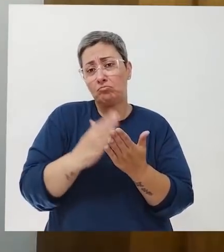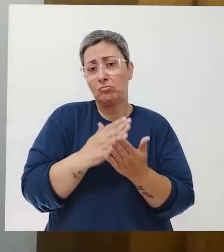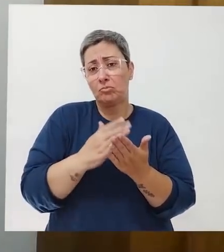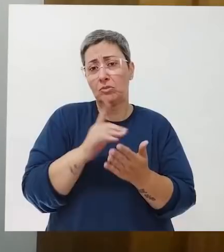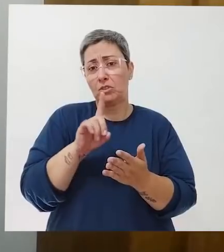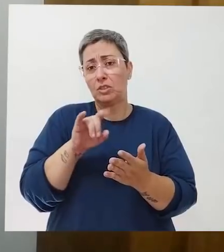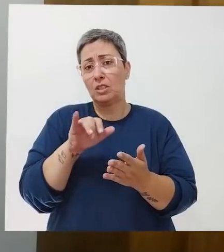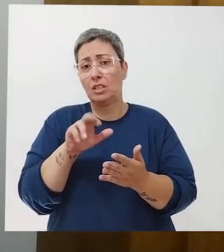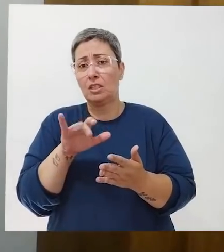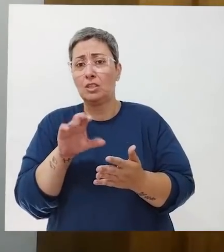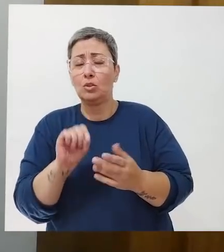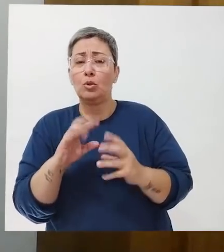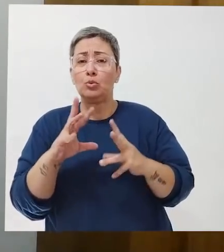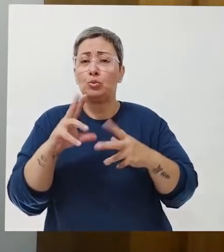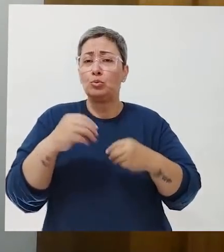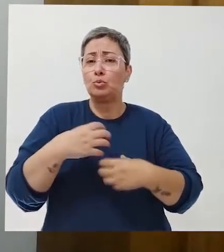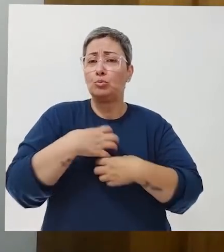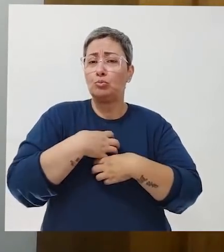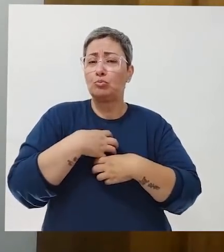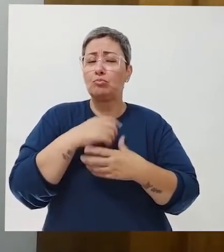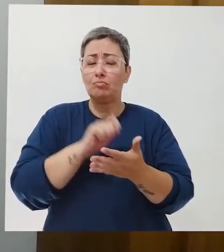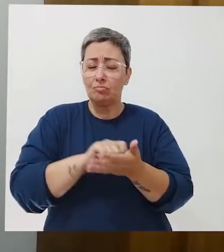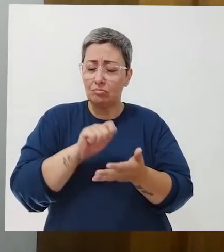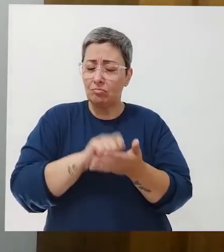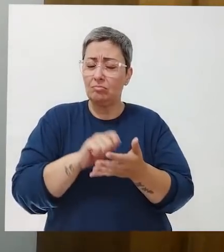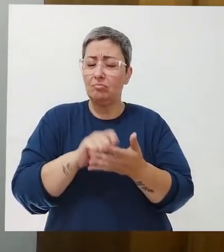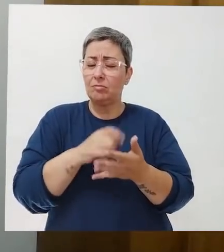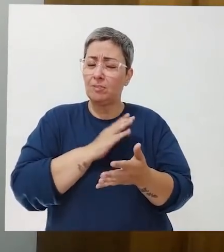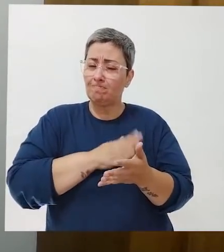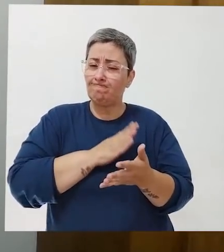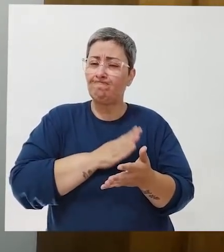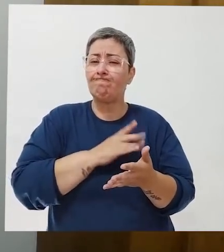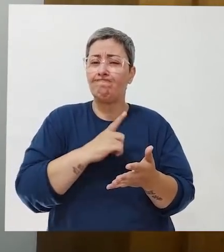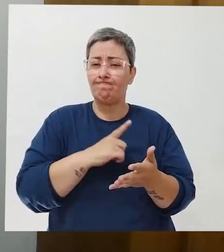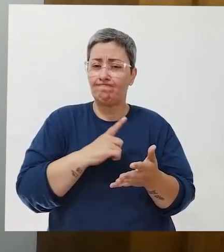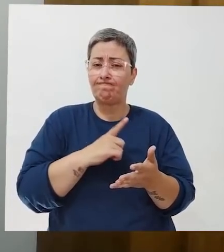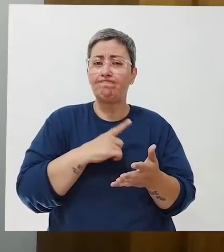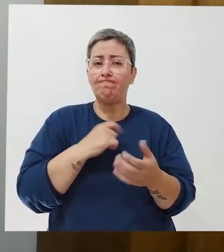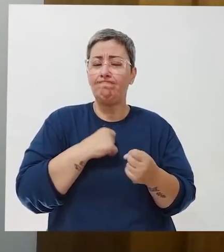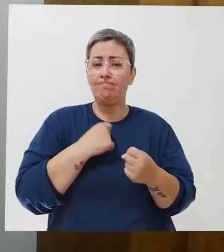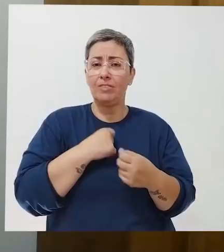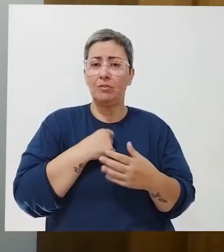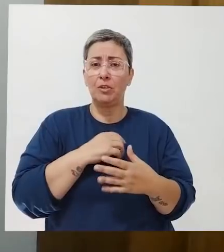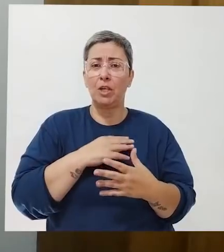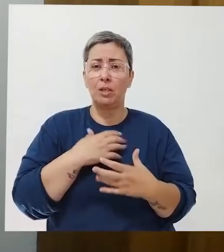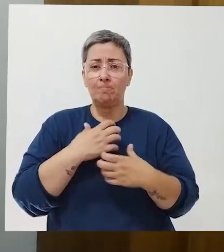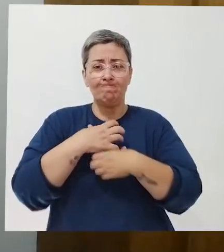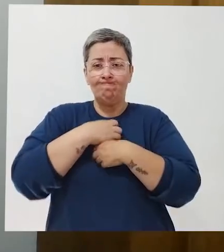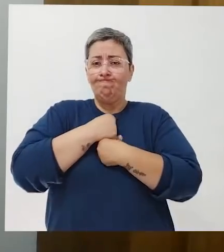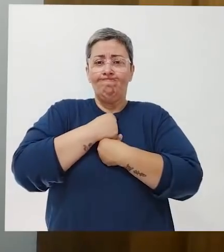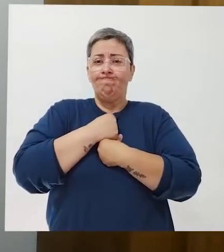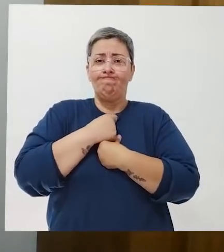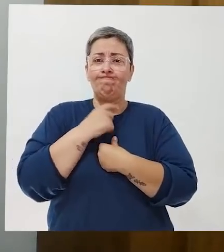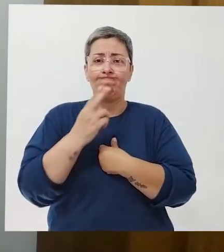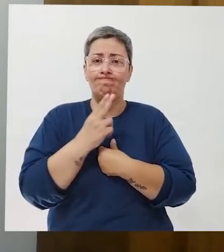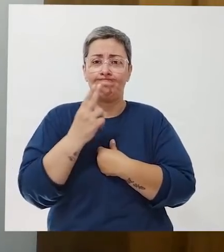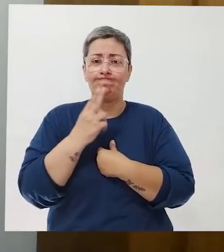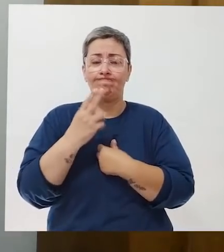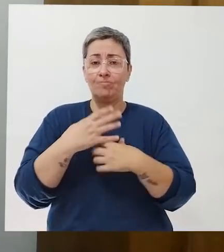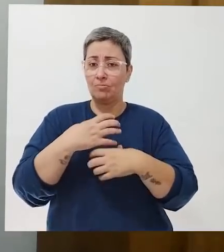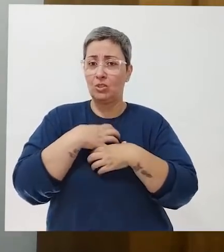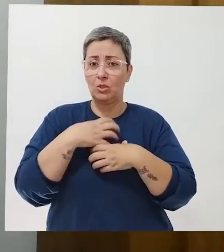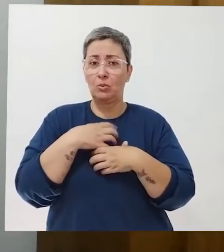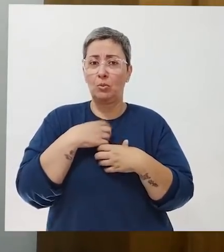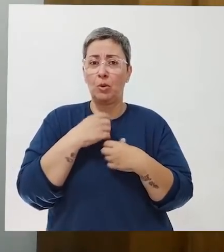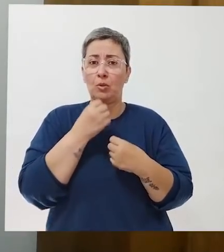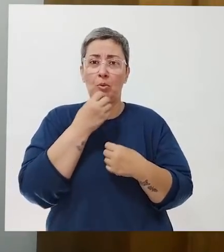diário. Coloque todos os sentimentos que estão no seu coração, não os deixe sufocados dentro de você. Os sentimentos,